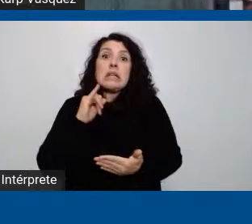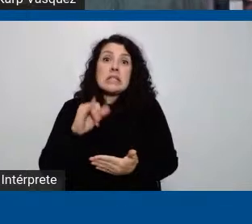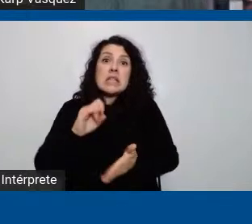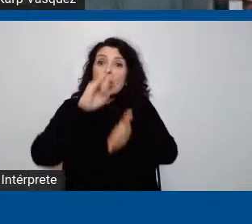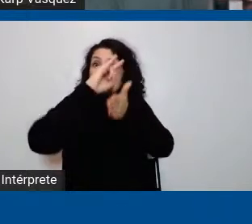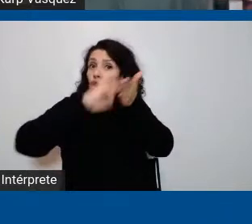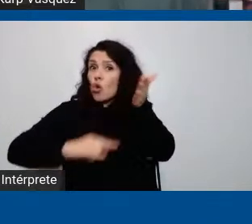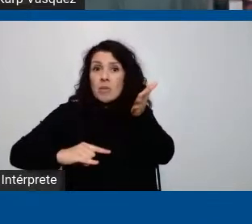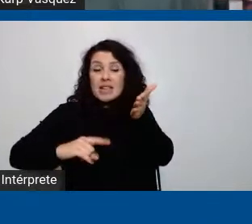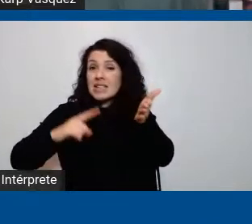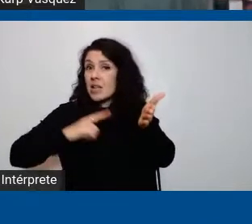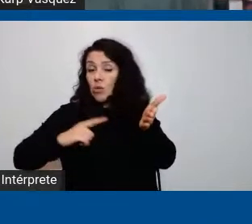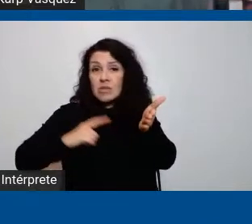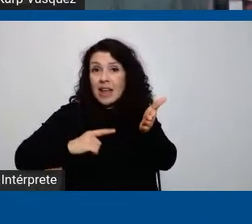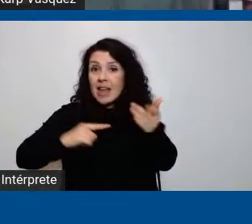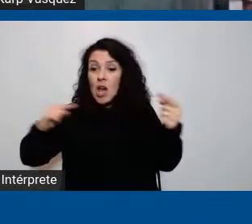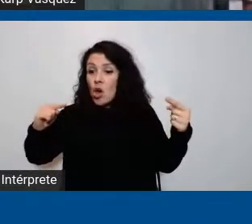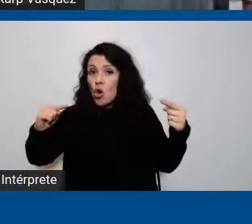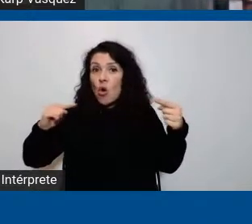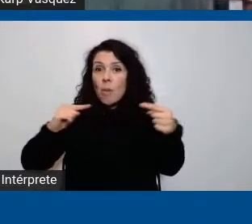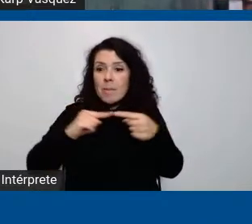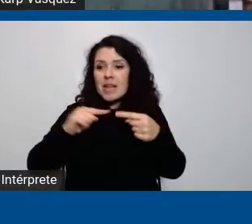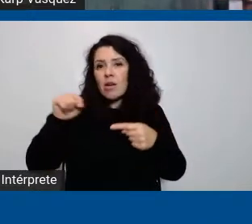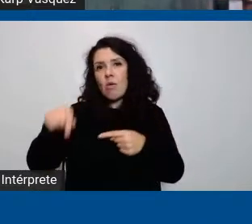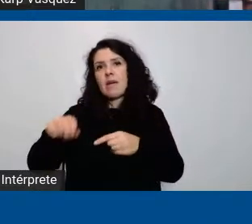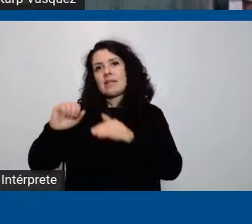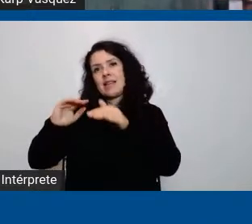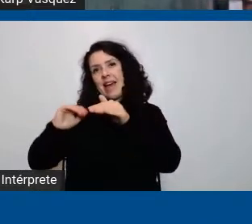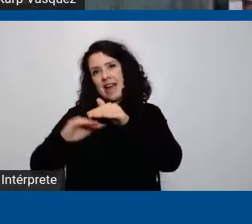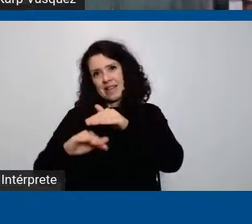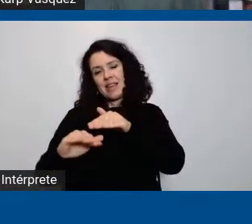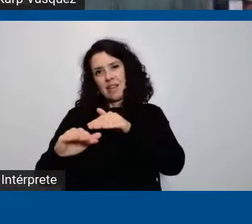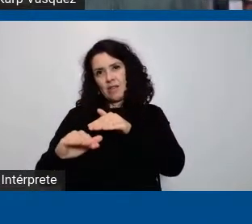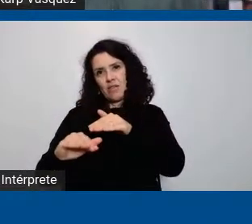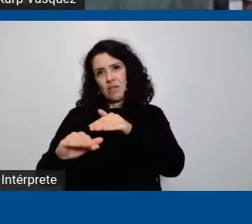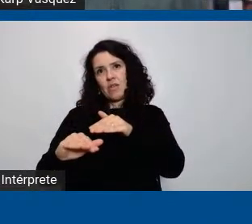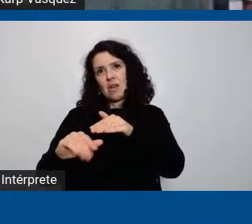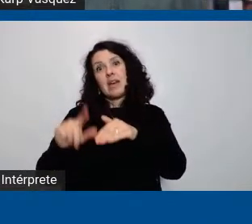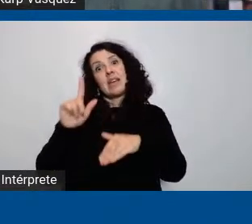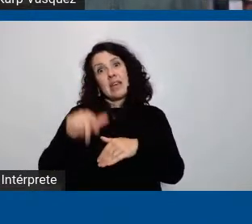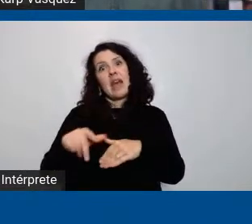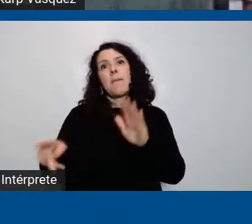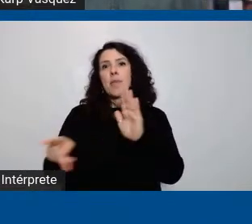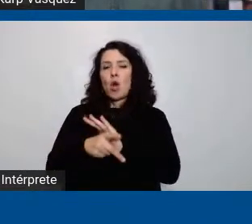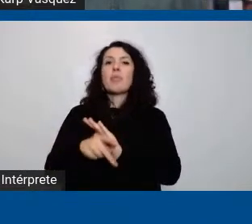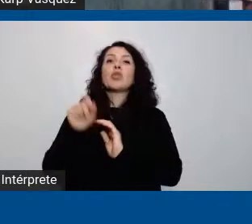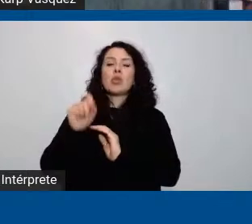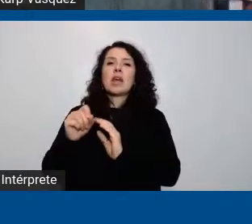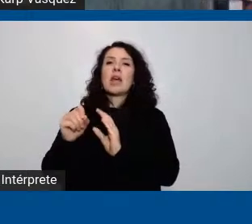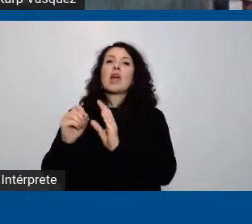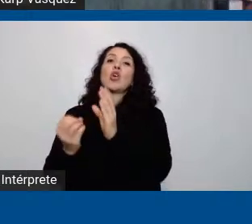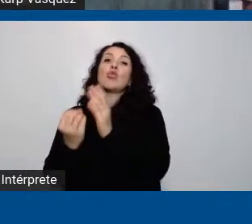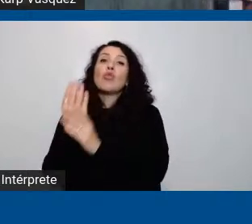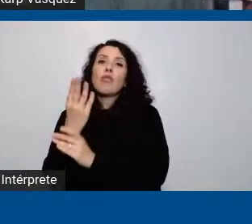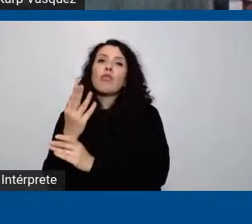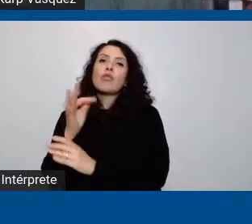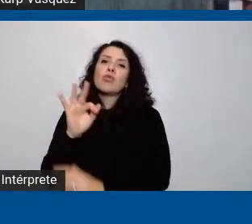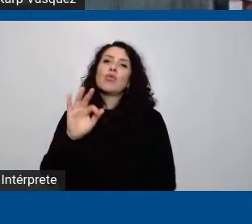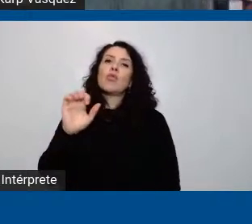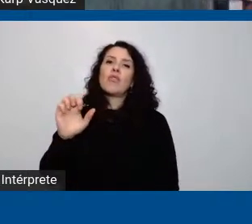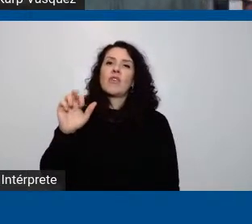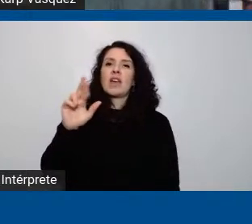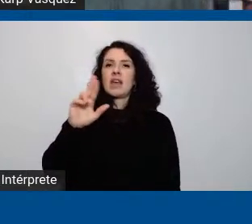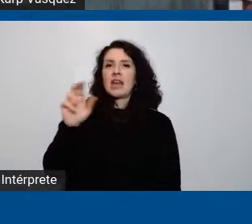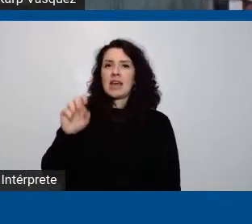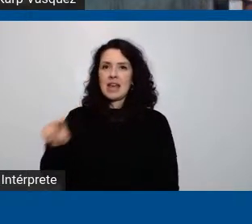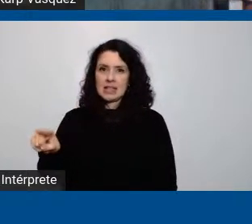está associada a esse arquivo, que é exatamente essa documentação do Fundo Ferreira. Portanto, todas essas iniciativas de integração, incluindo